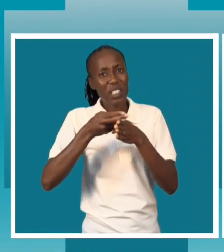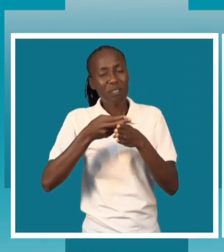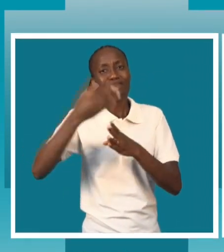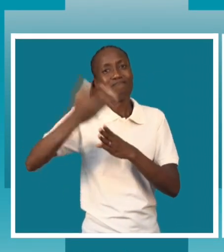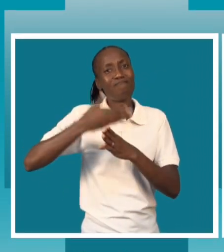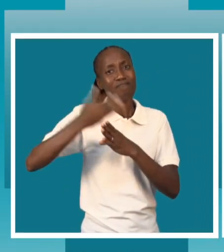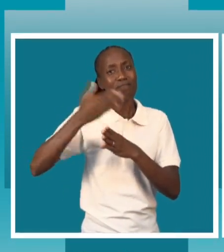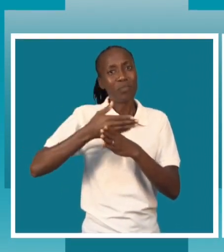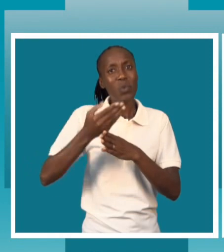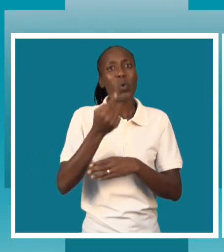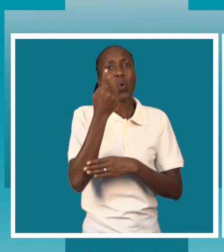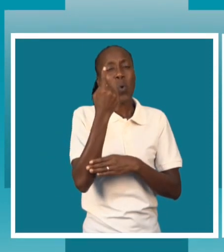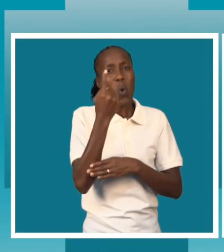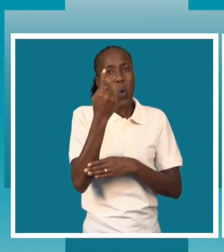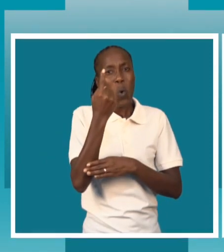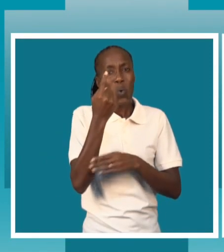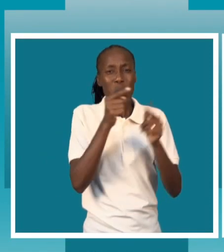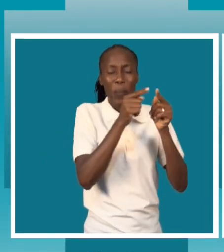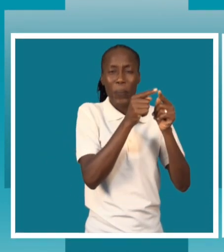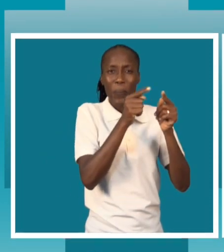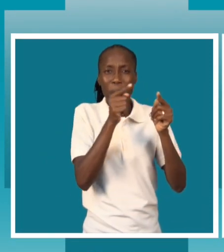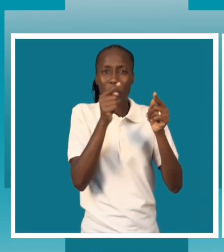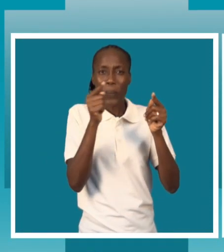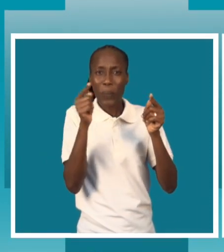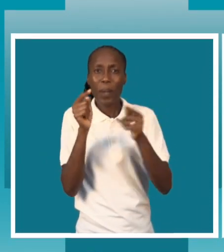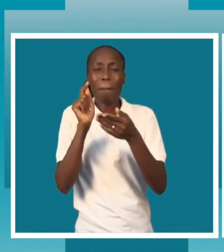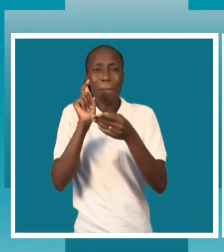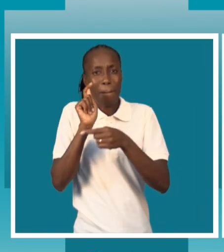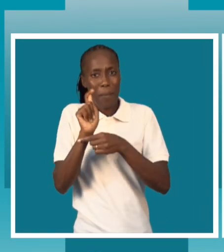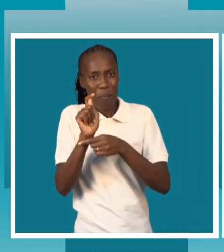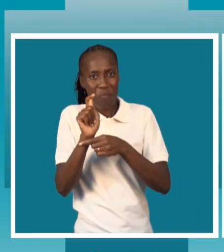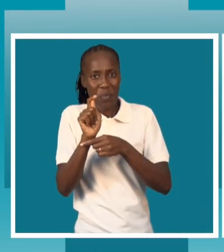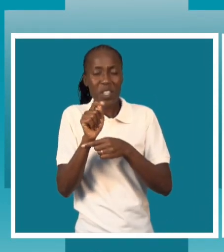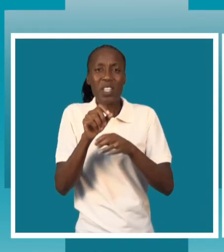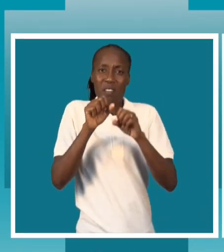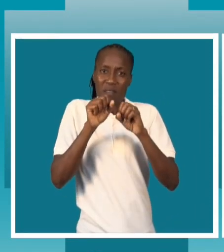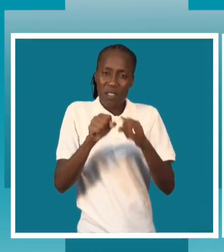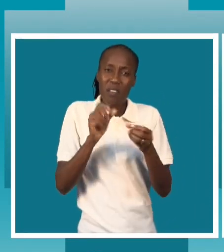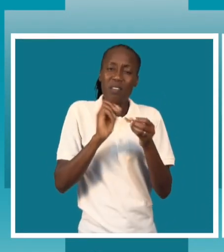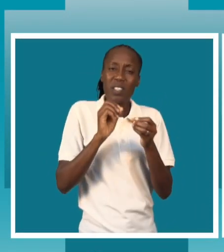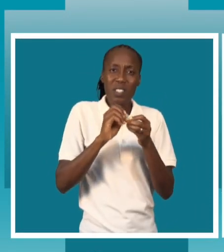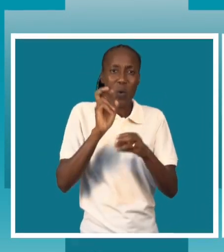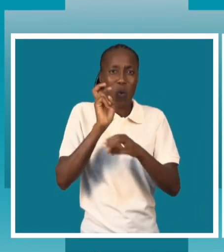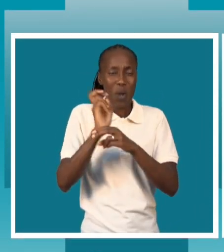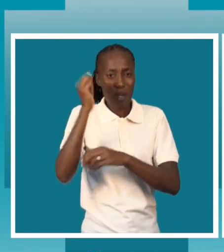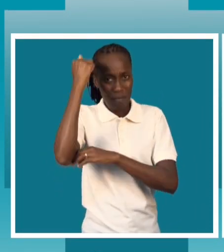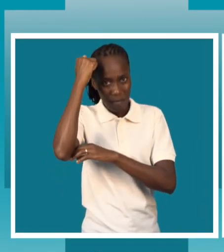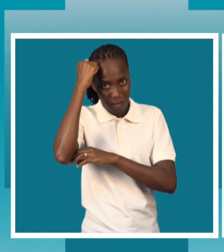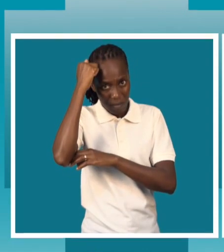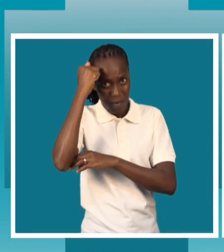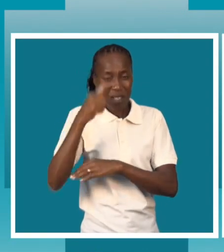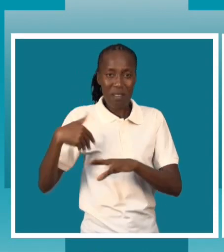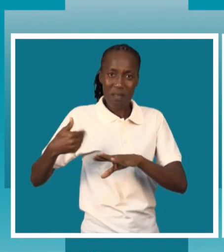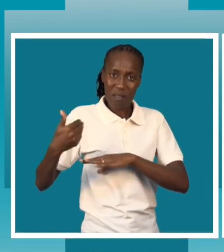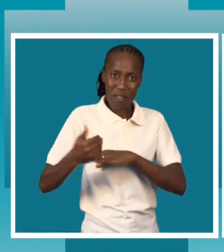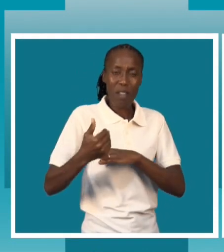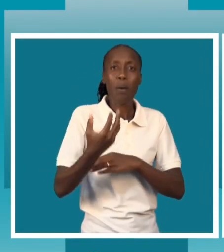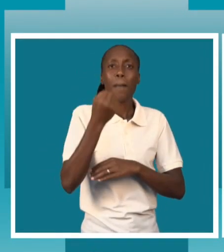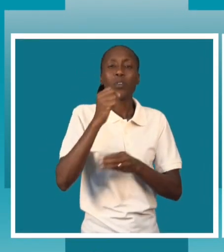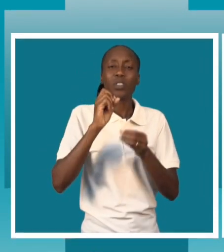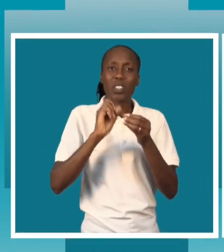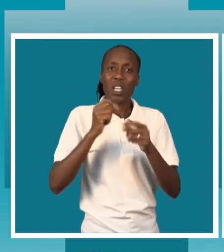exercitar nem que grave um parágrafo e passar algum tempo de reproduzir, e a memória vai estar sempre